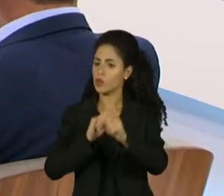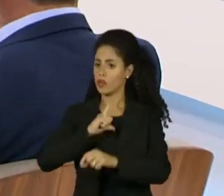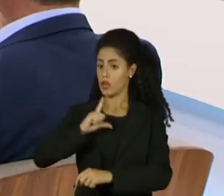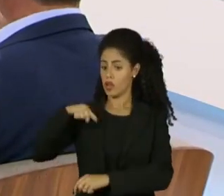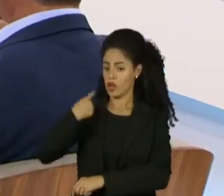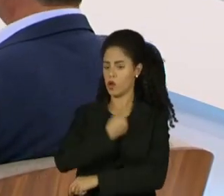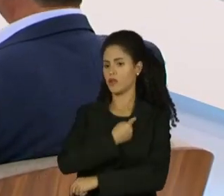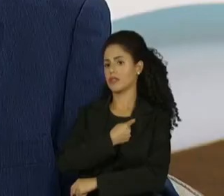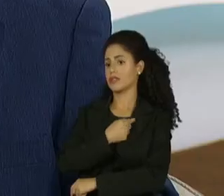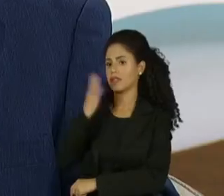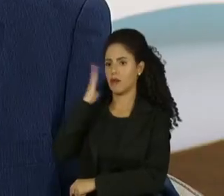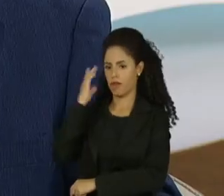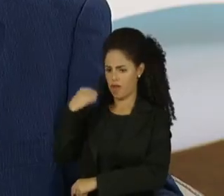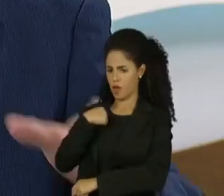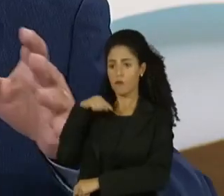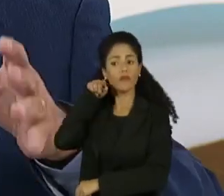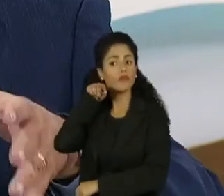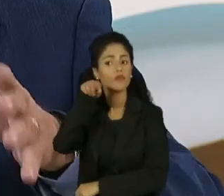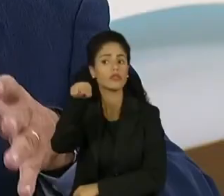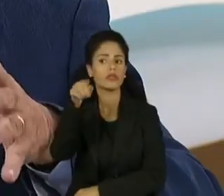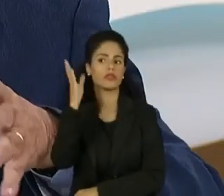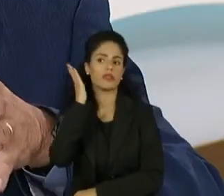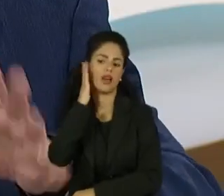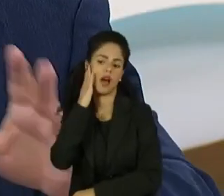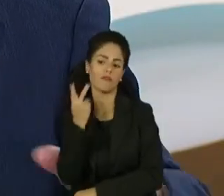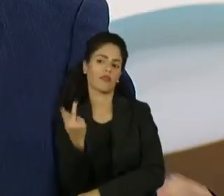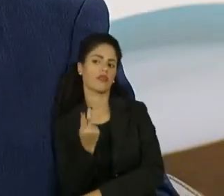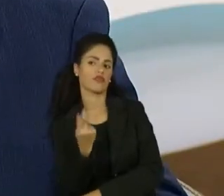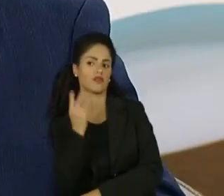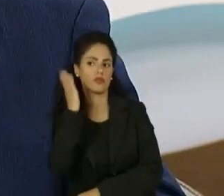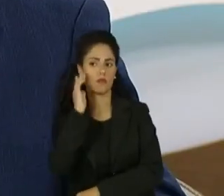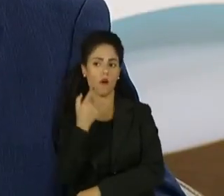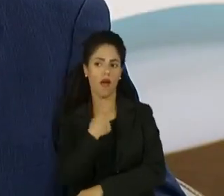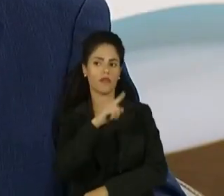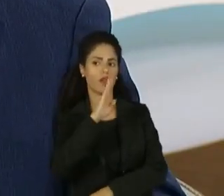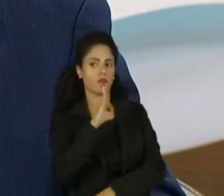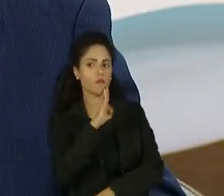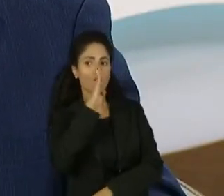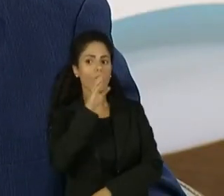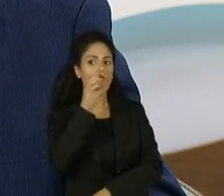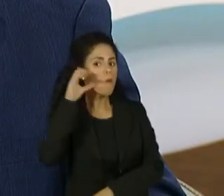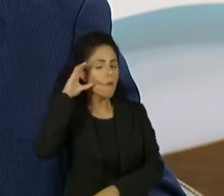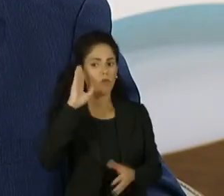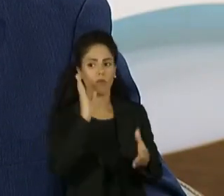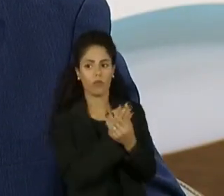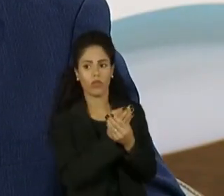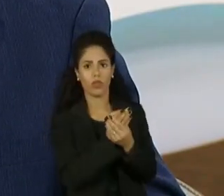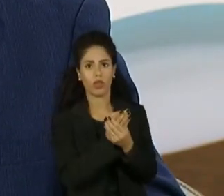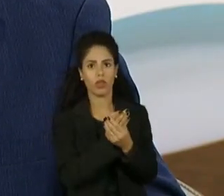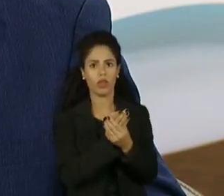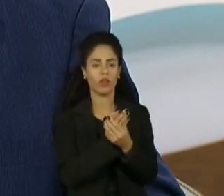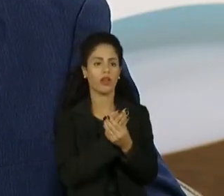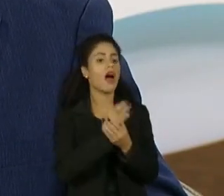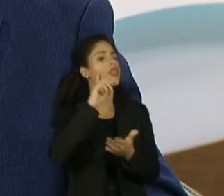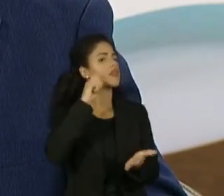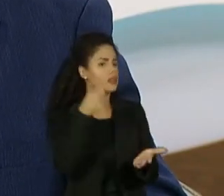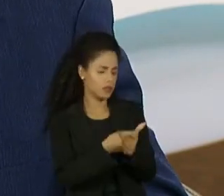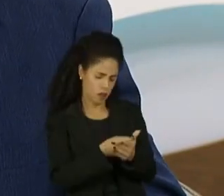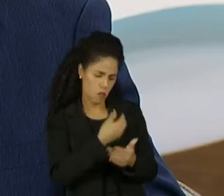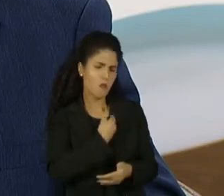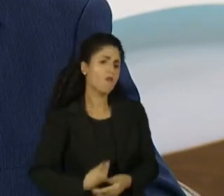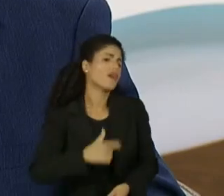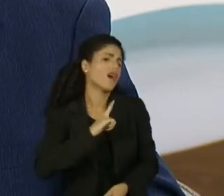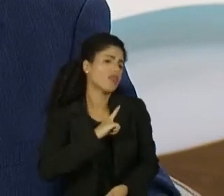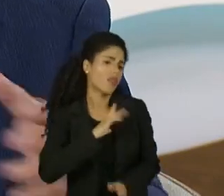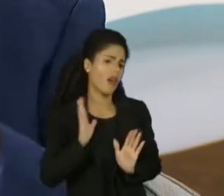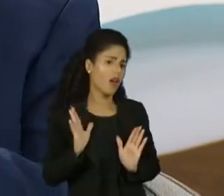sabemos, que eu e você sabemos? O resto é tudo ilação, porque o processo está em segredo de justiça. Mas há decisões públicas do ministro Há decisões públicas, eu vou me referir